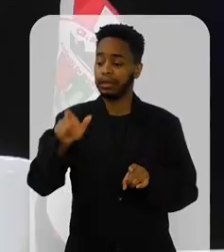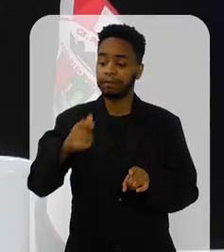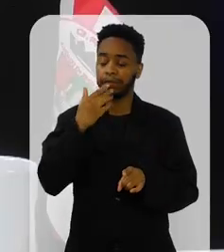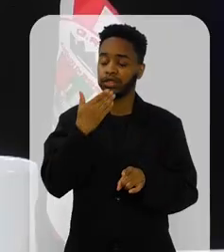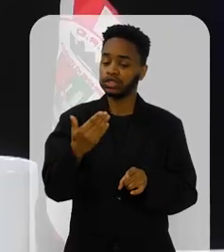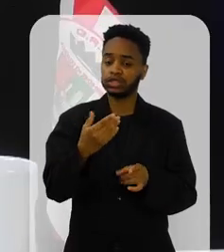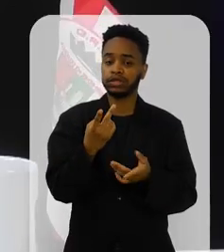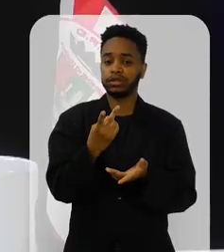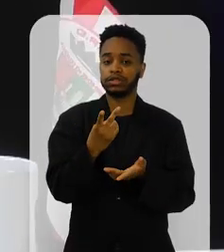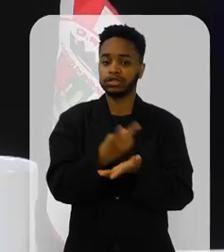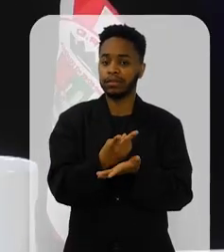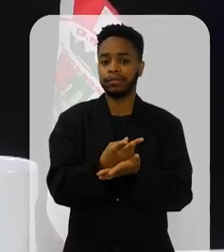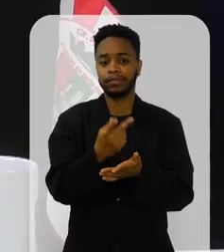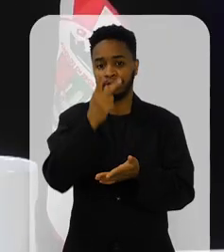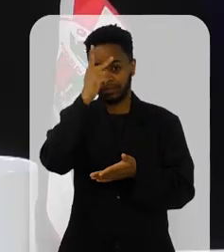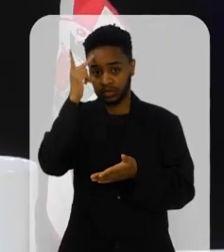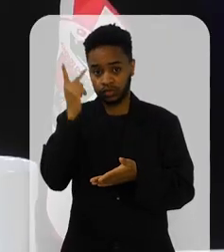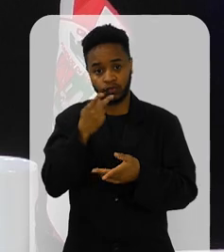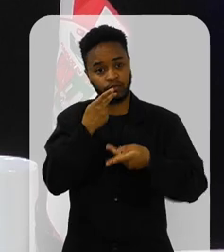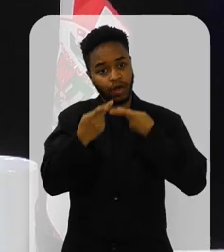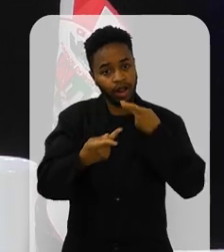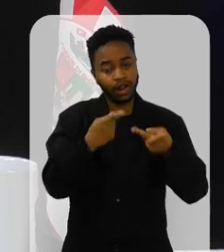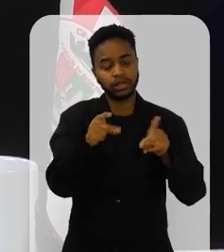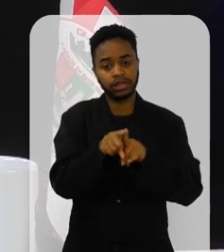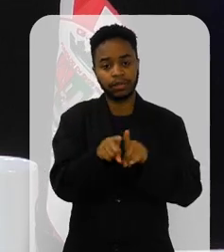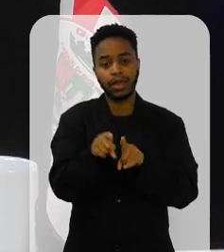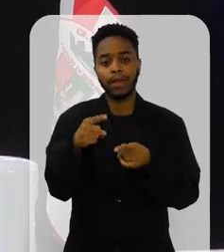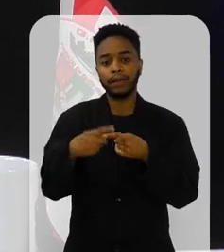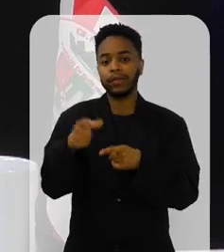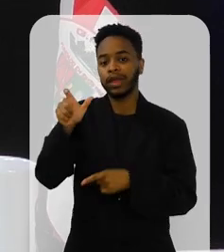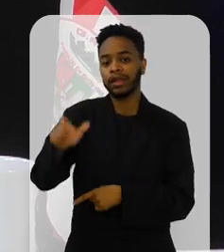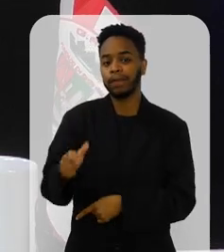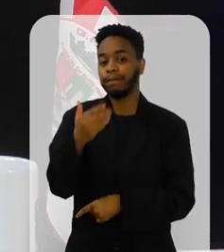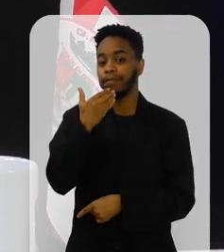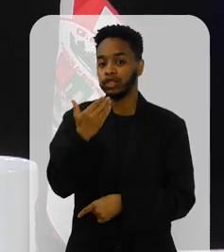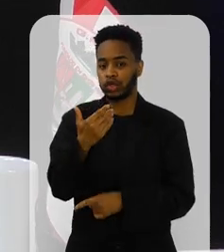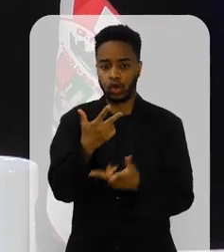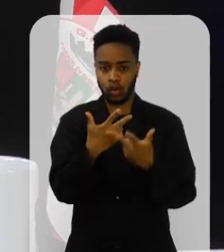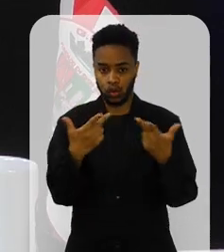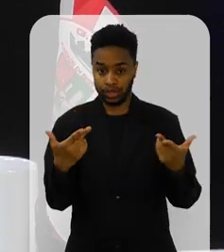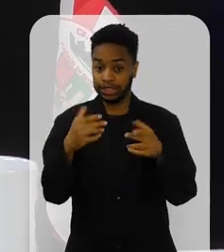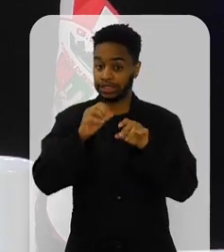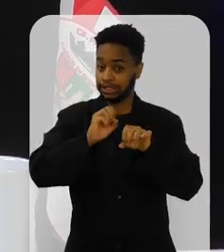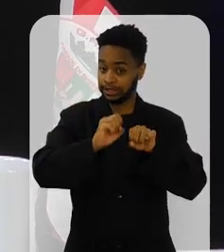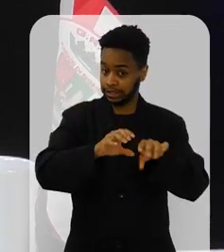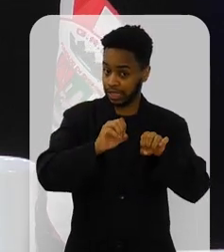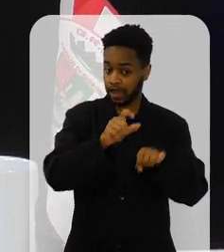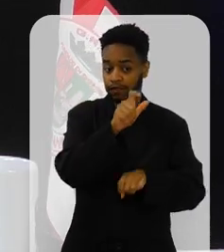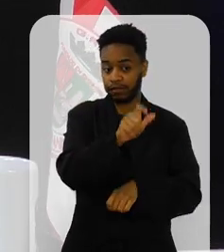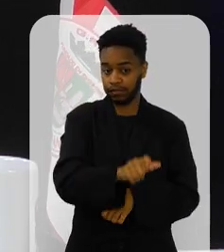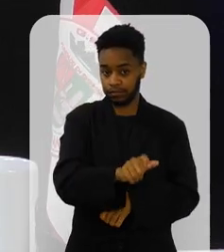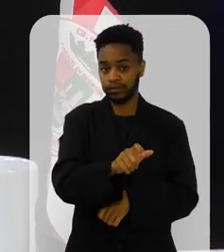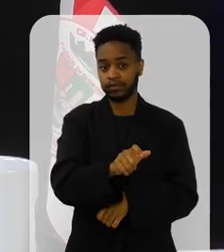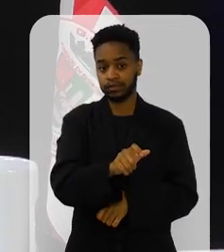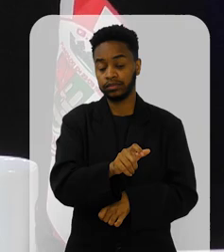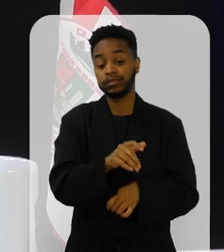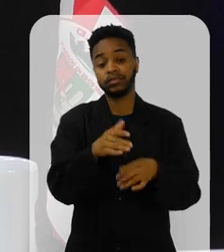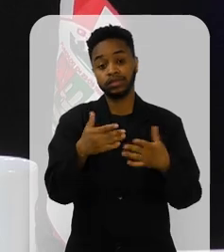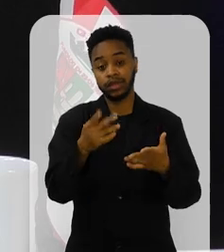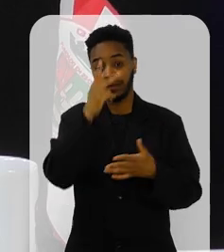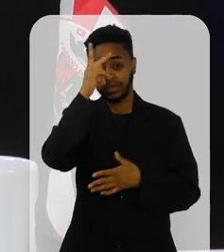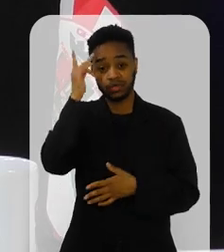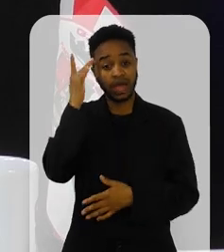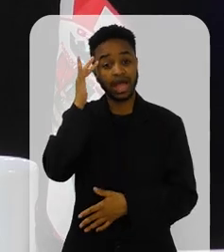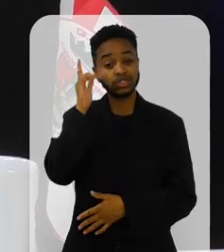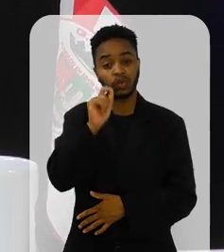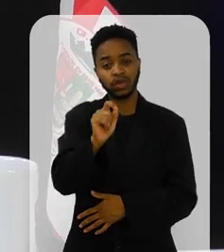das pessoas, né? Você se lembra que ele pedia para fazer uma coisa, ele ensinava a pessoa a fazer, então as